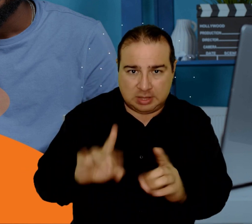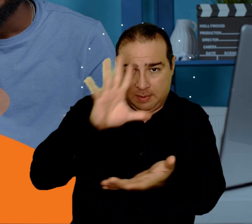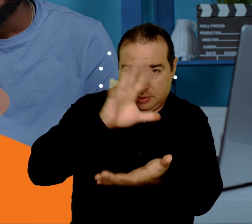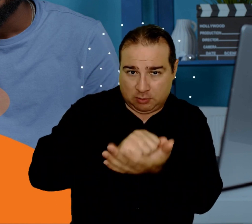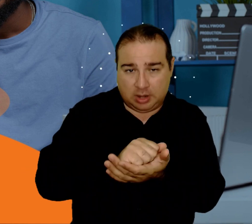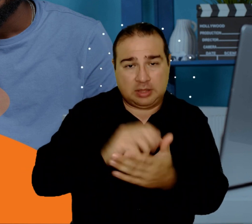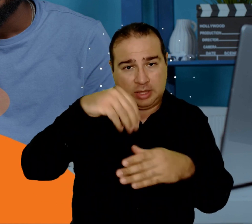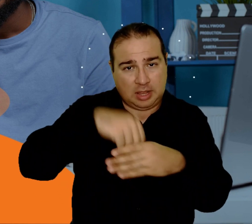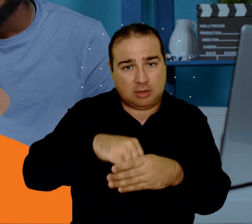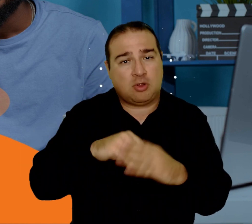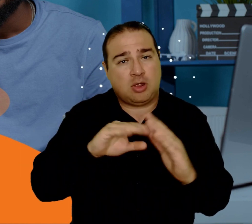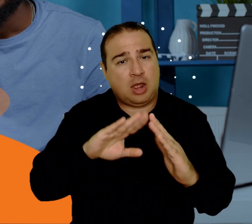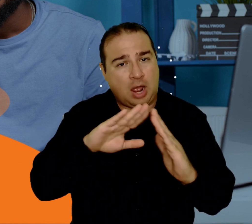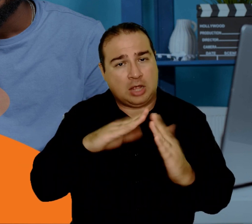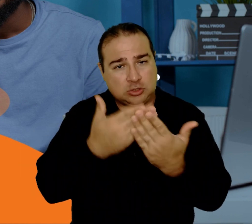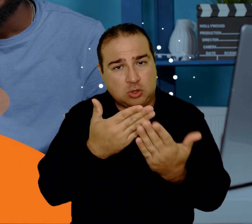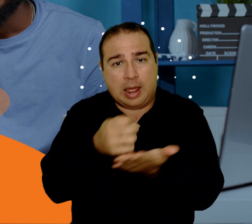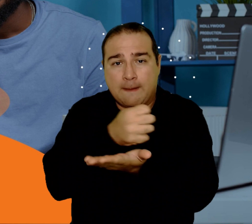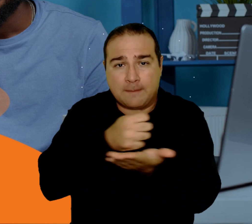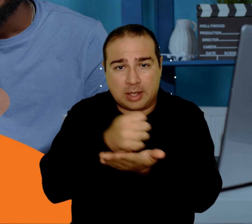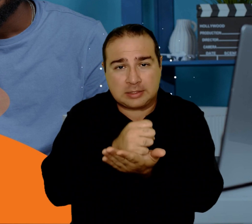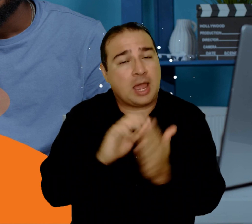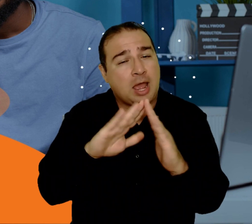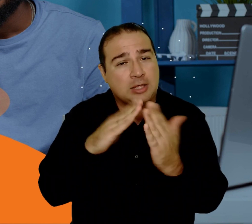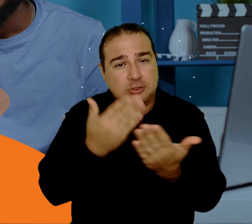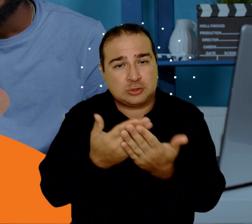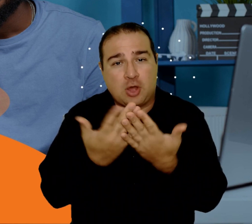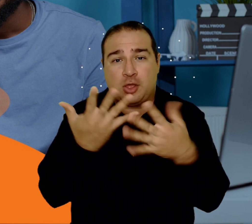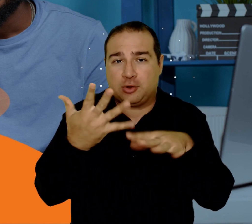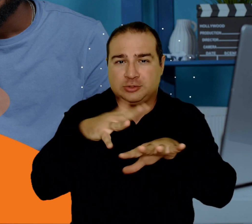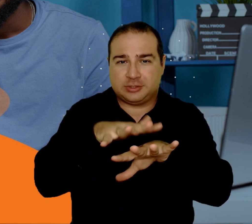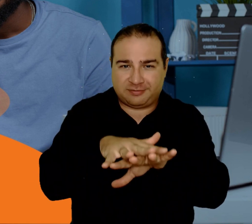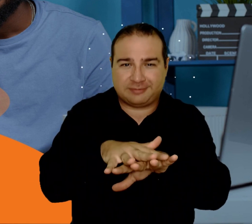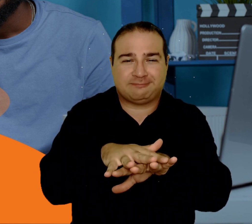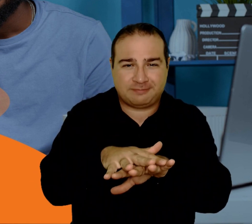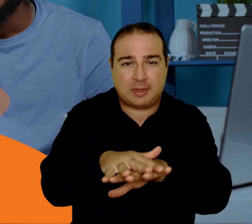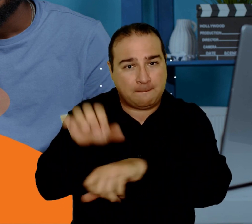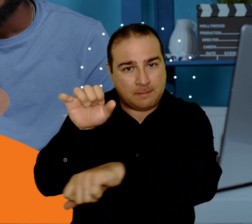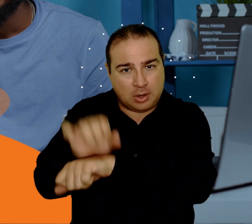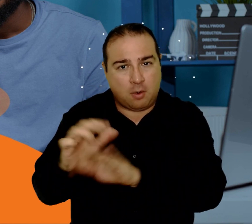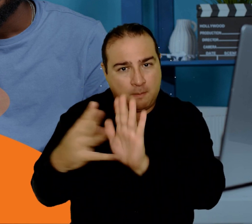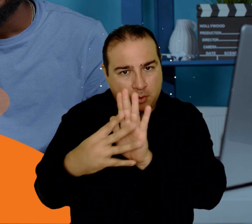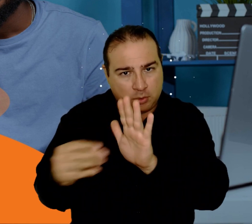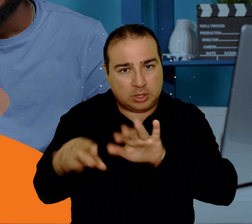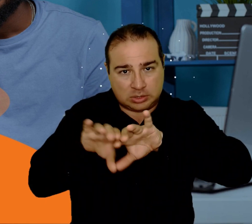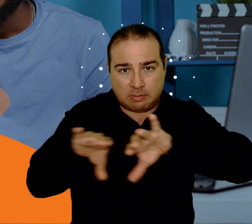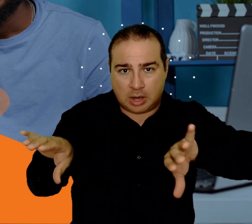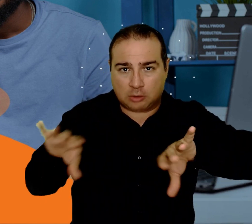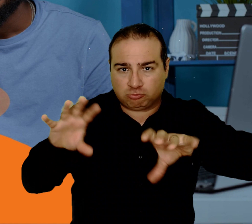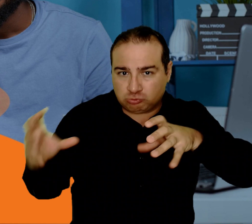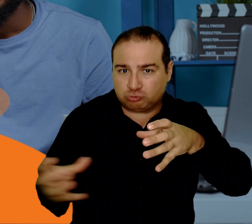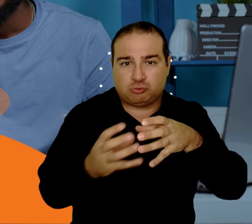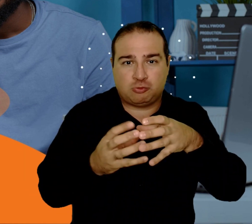deficiência matriculados na educação básica estavam estudando em escolas inclusivas, quer dizer, saíram do modelo da